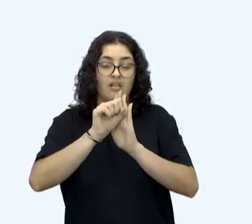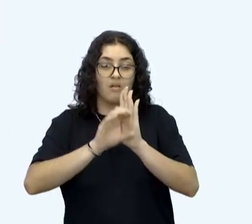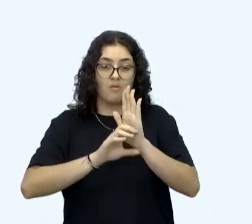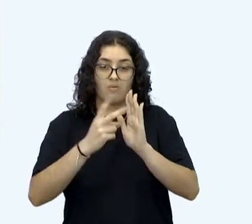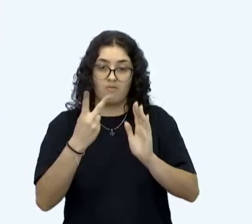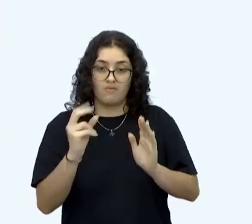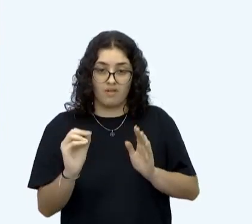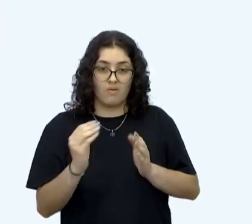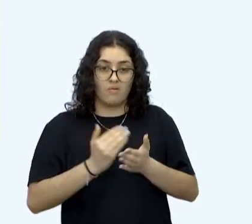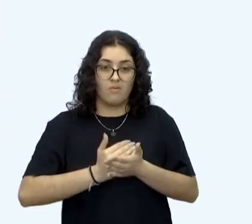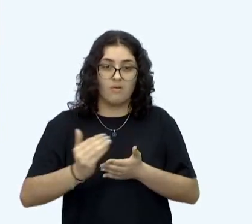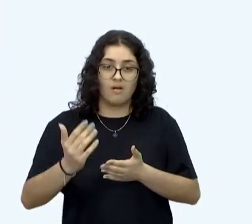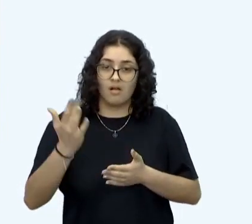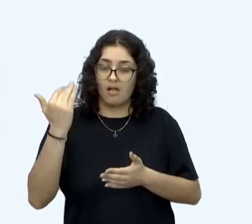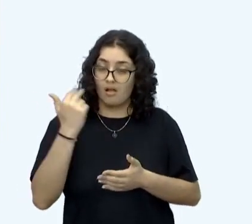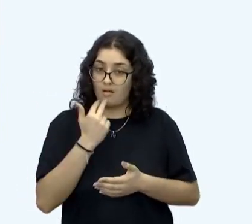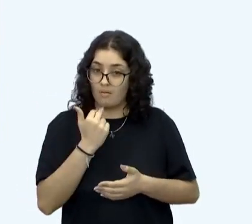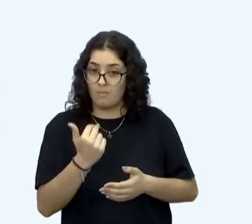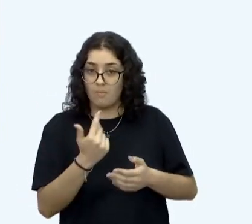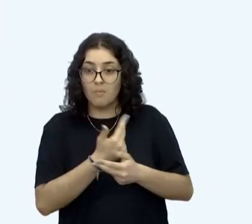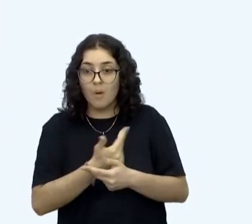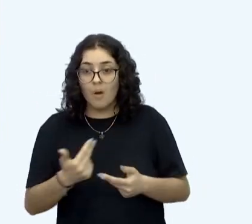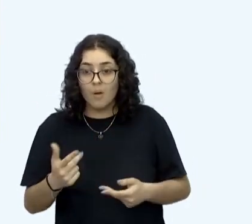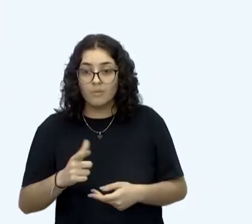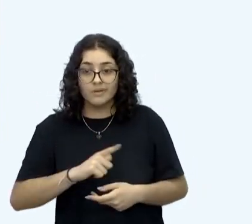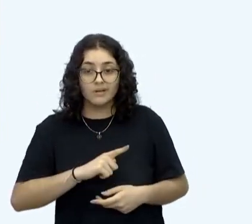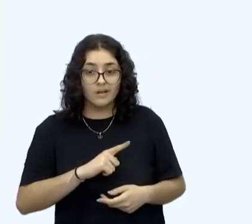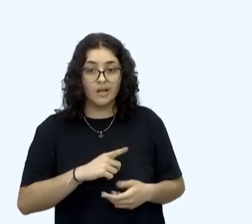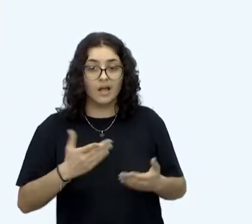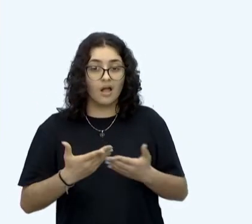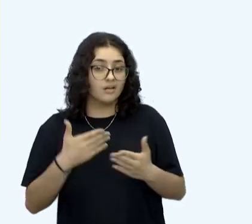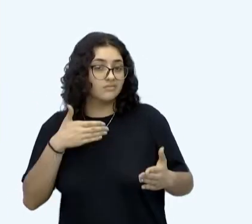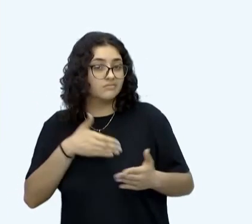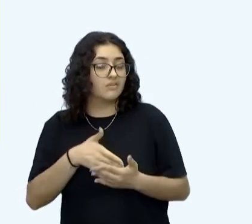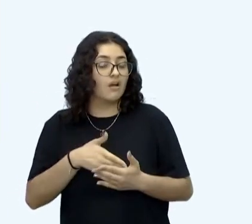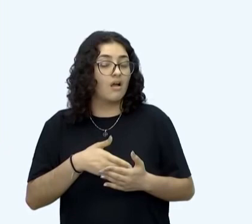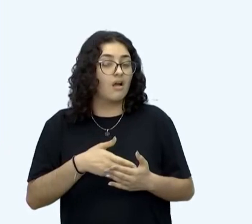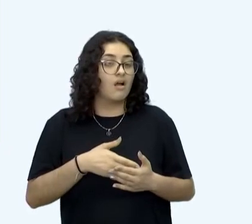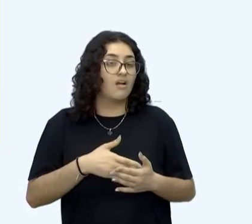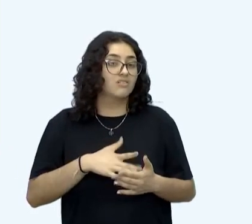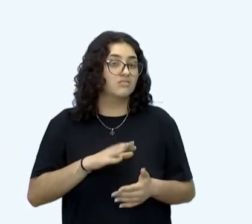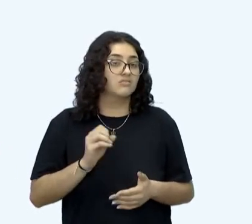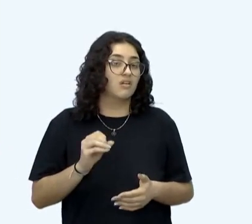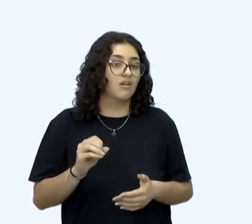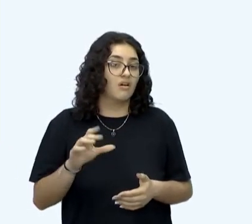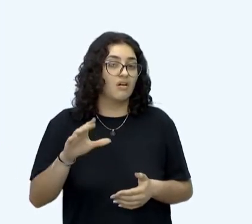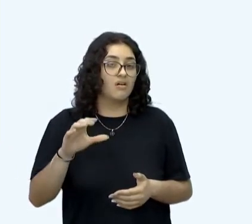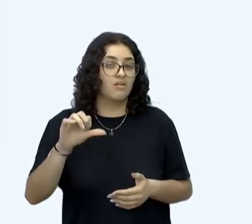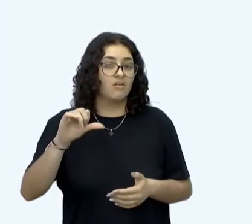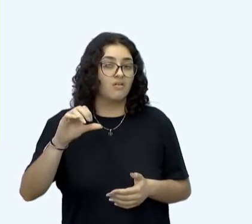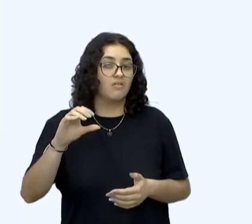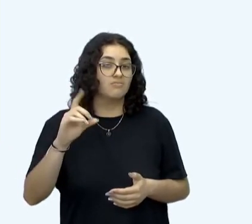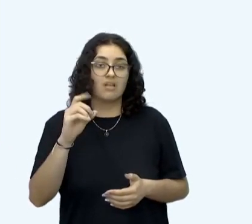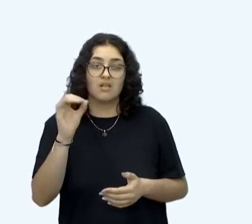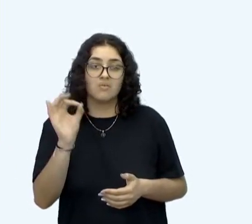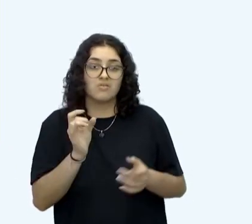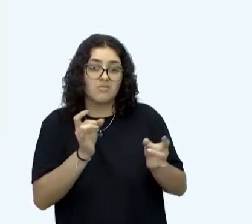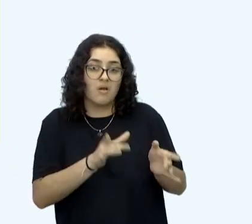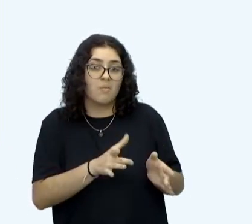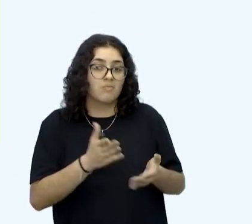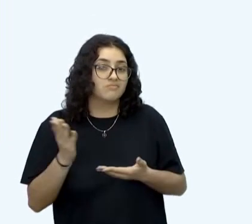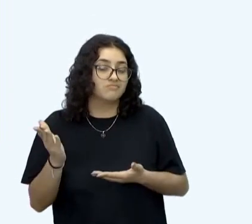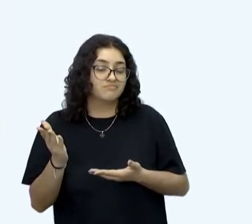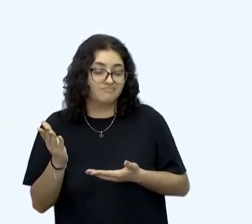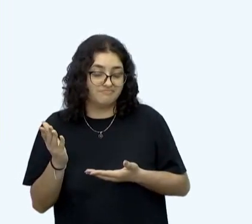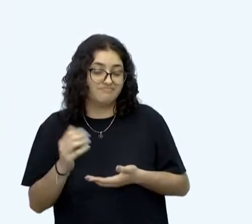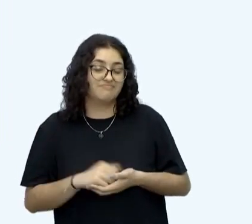de nutrientes que tinha e o que eles têm hoje restou apenas 10%, 90% abaixo do que era no